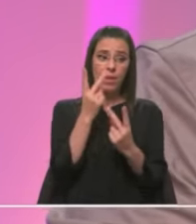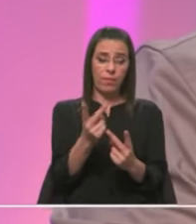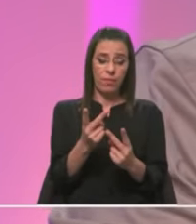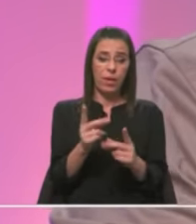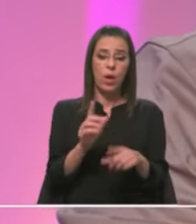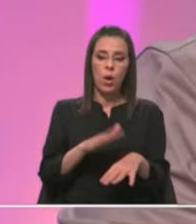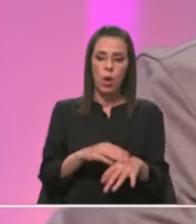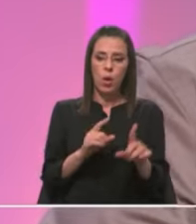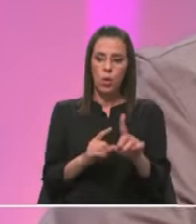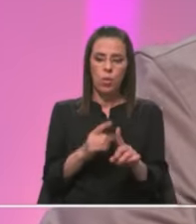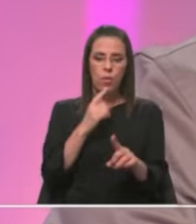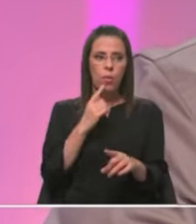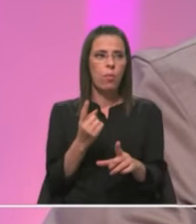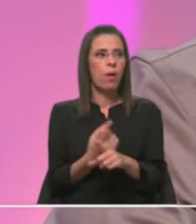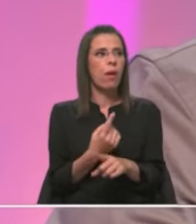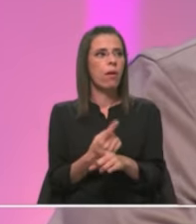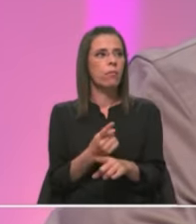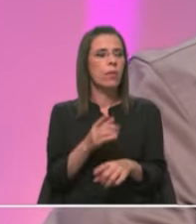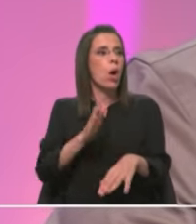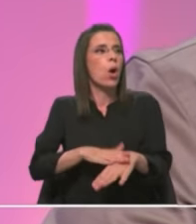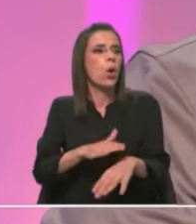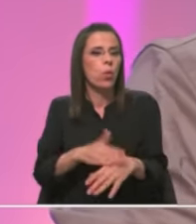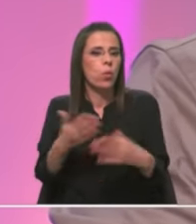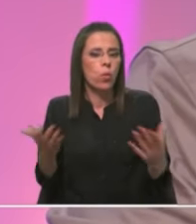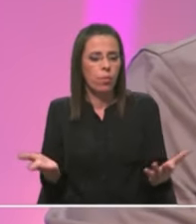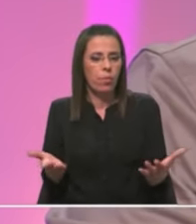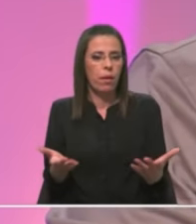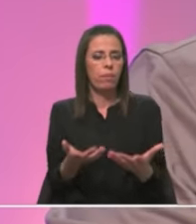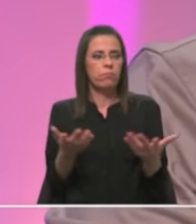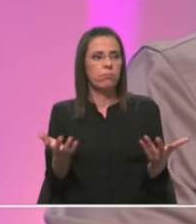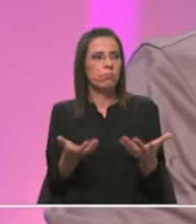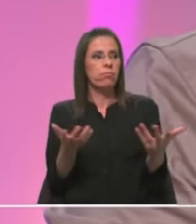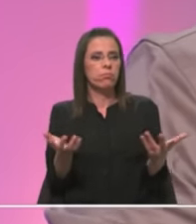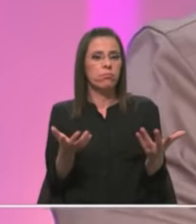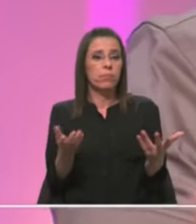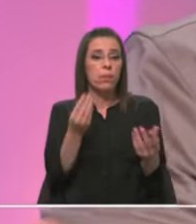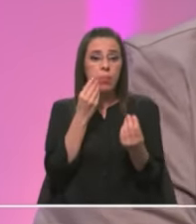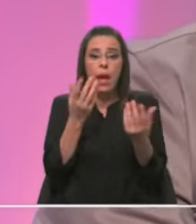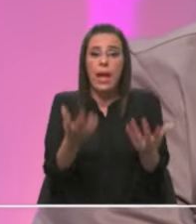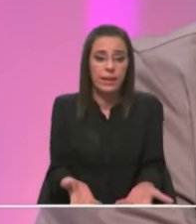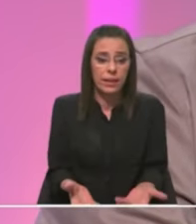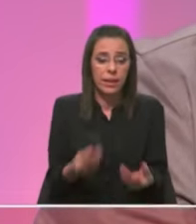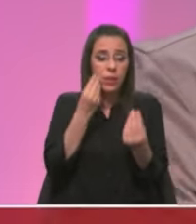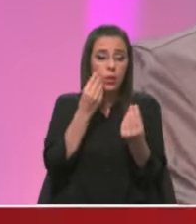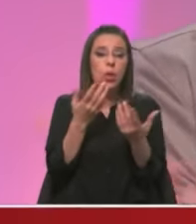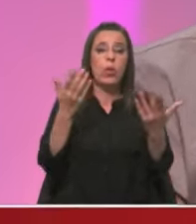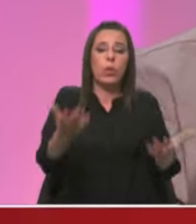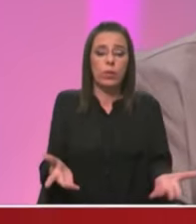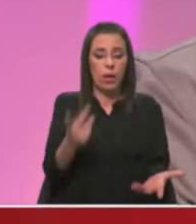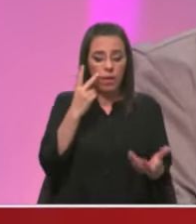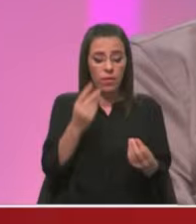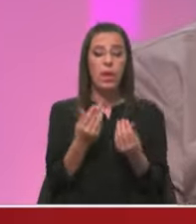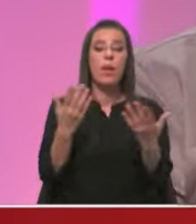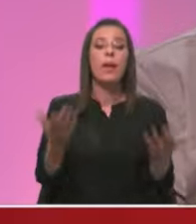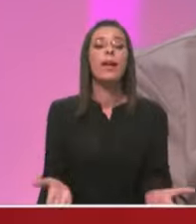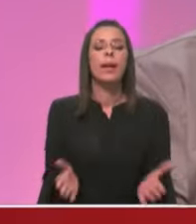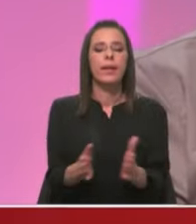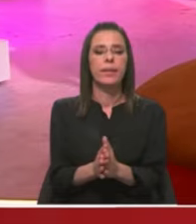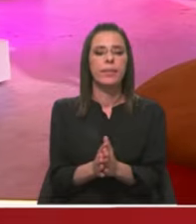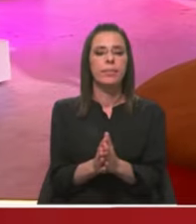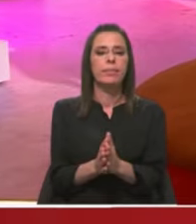que não é culpa não posso pôr as coisas no termo da culpa não é porque as coisas são são o que são a vida são o que são